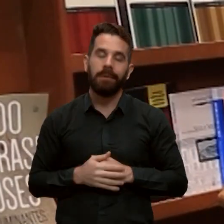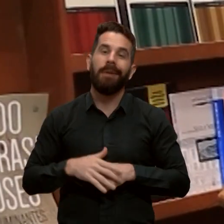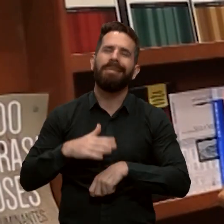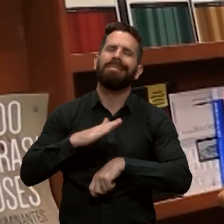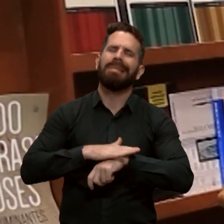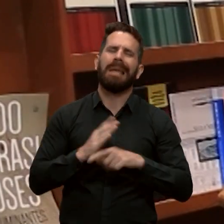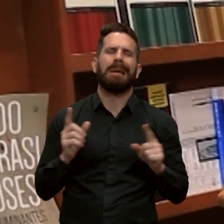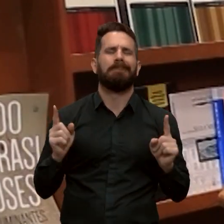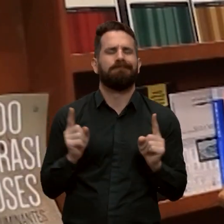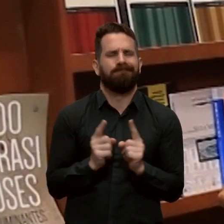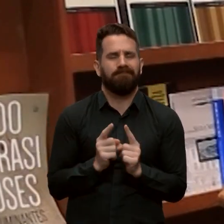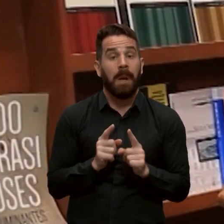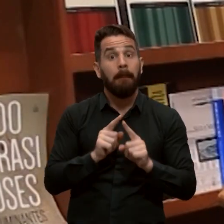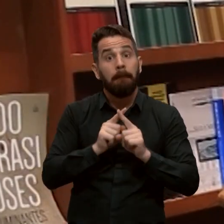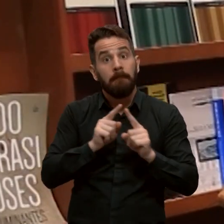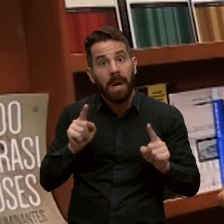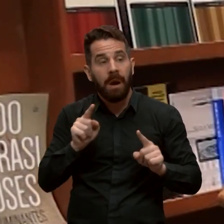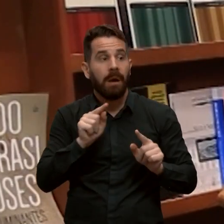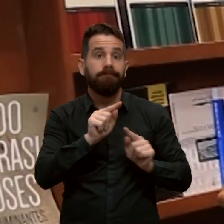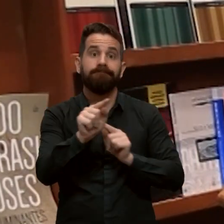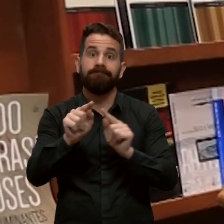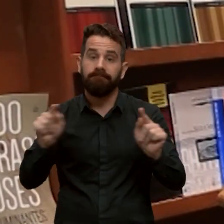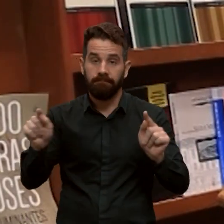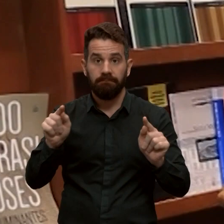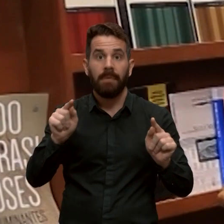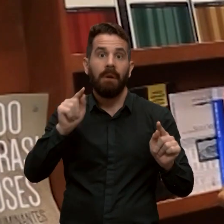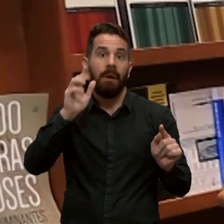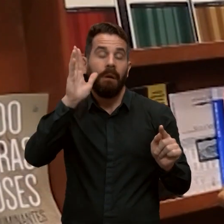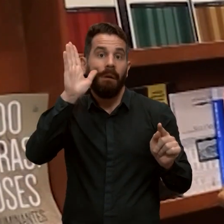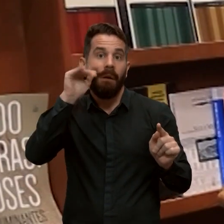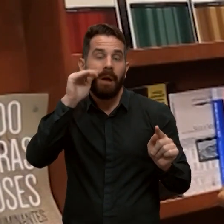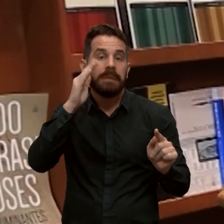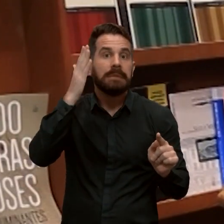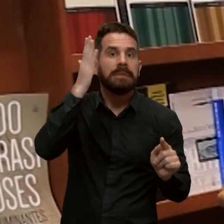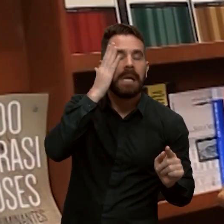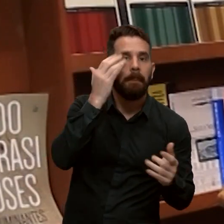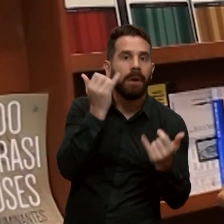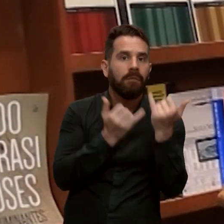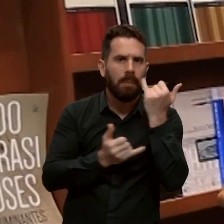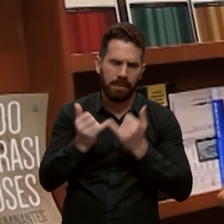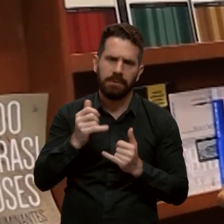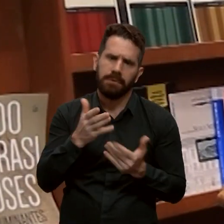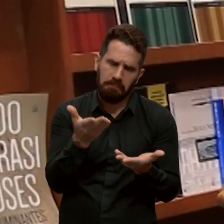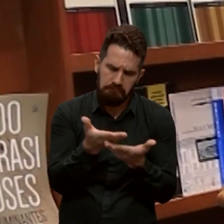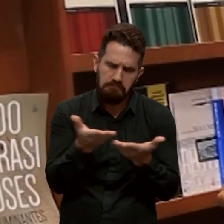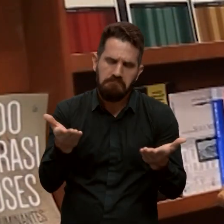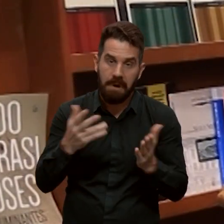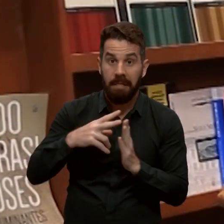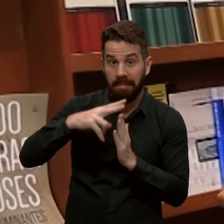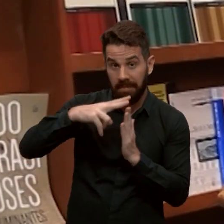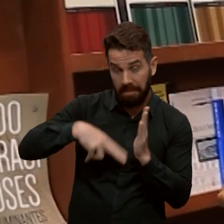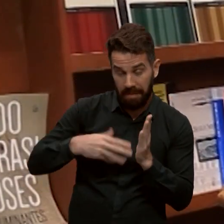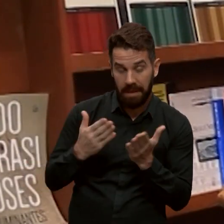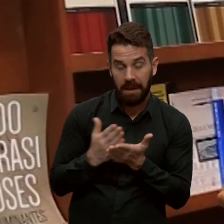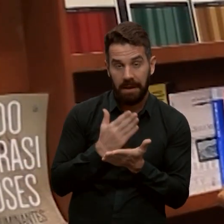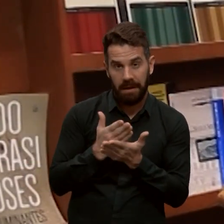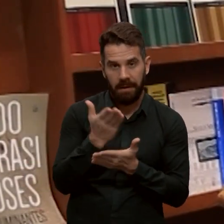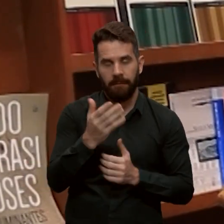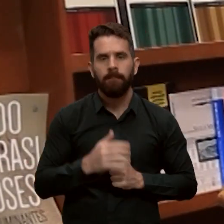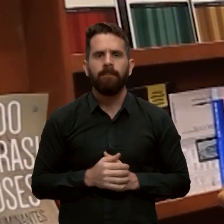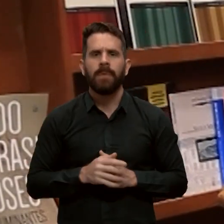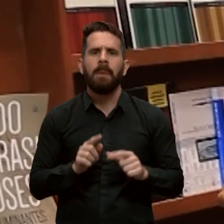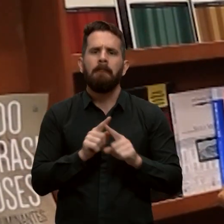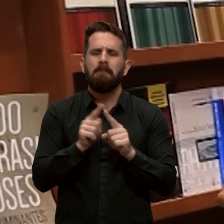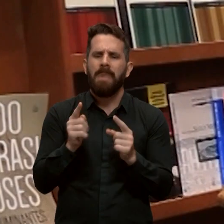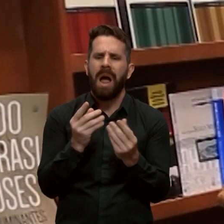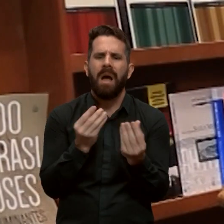curto, realmente, para as pessoas entenderem um pouco mais, elas vão ler o livro, mas em rápidas palavras, assim, o que a gente pode fazer